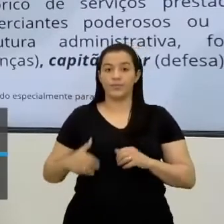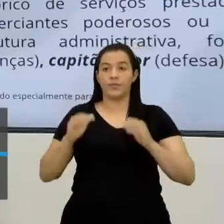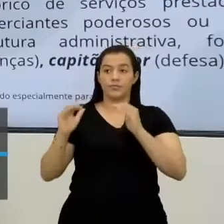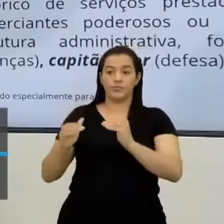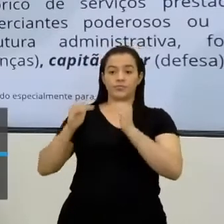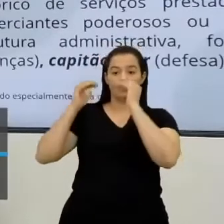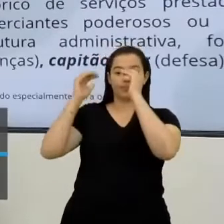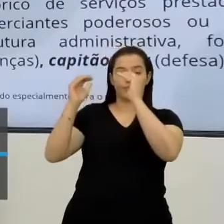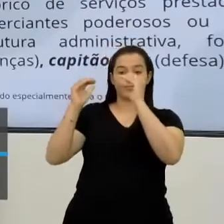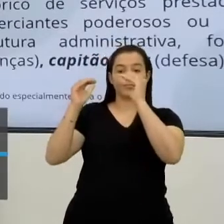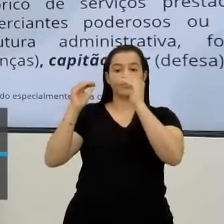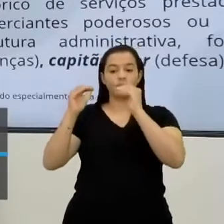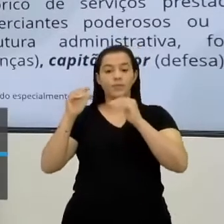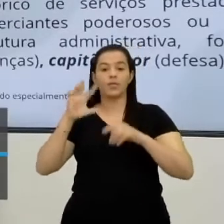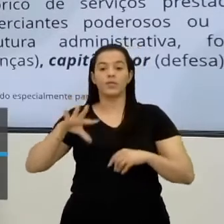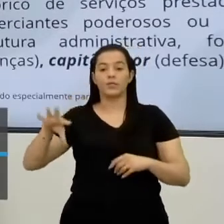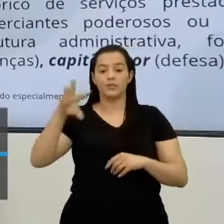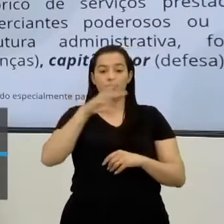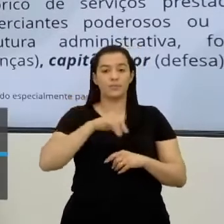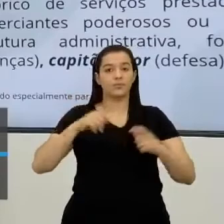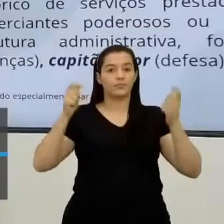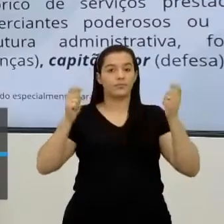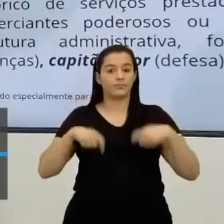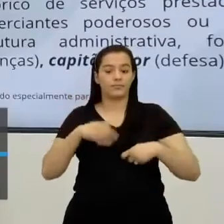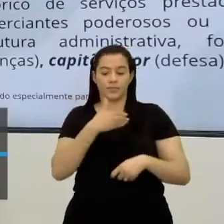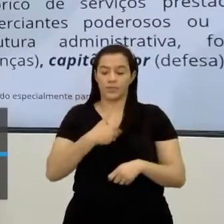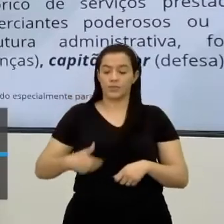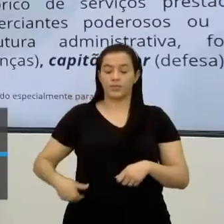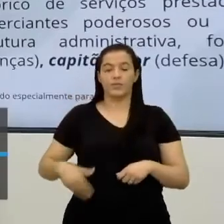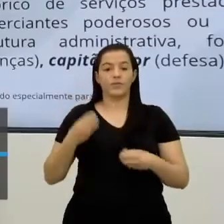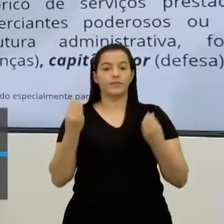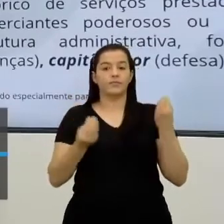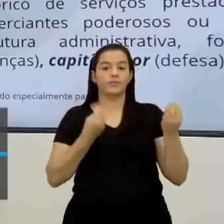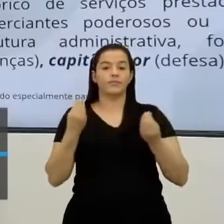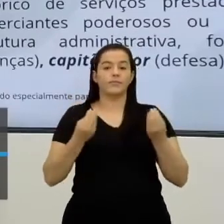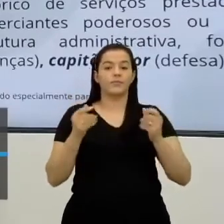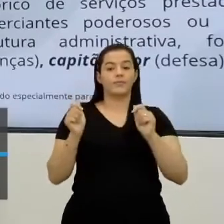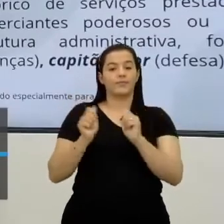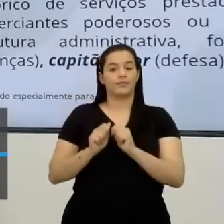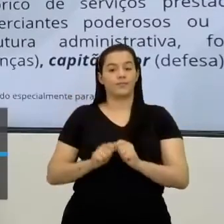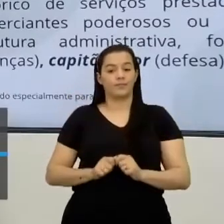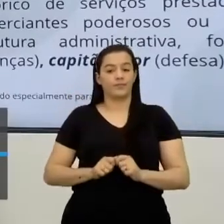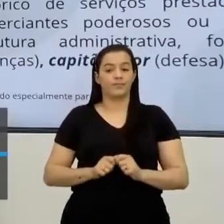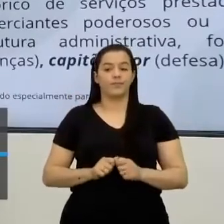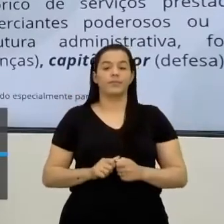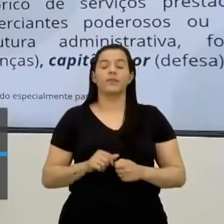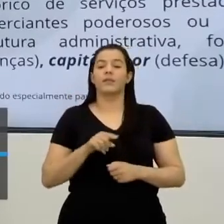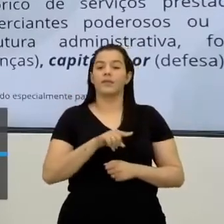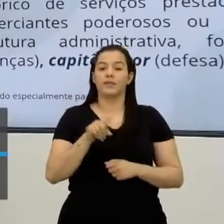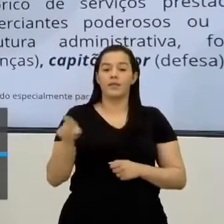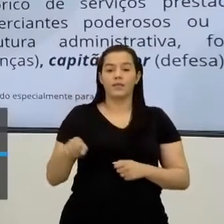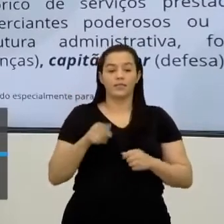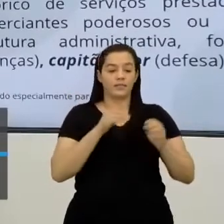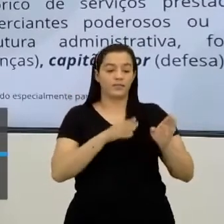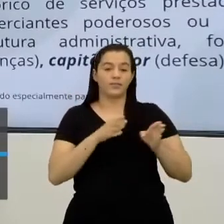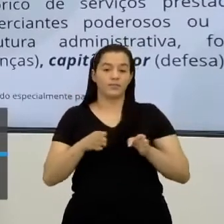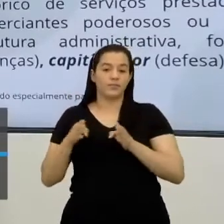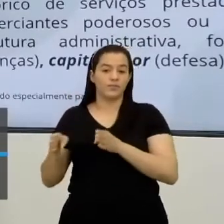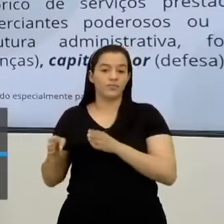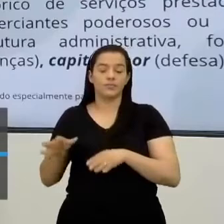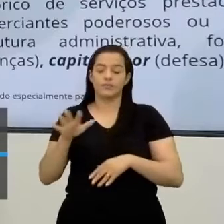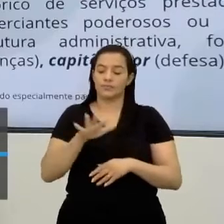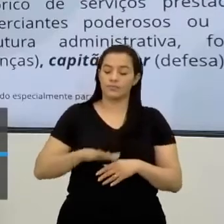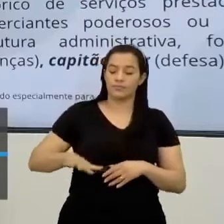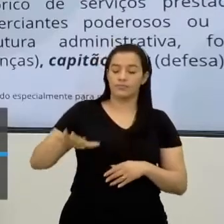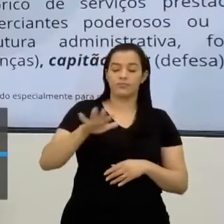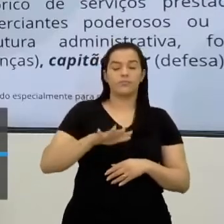subordinadas a eles. Esse governo geral, o que eles faziam? Eles organizaram o território,